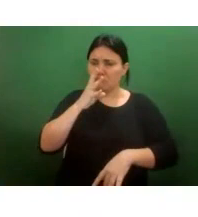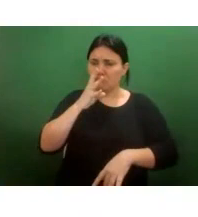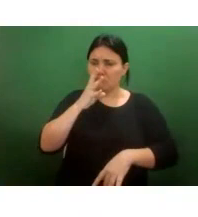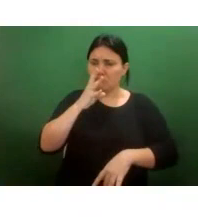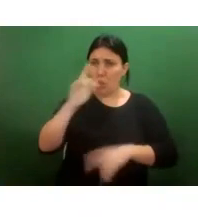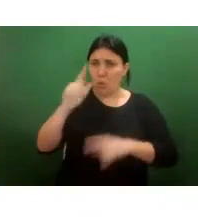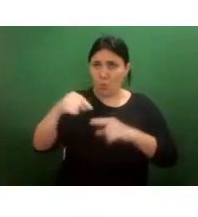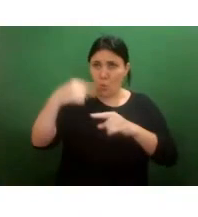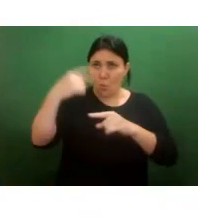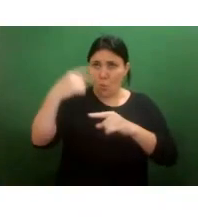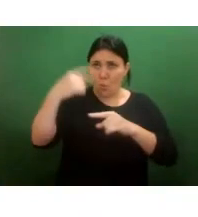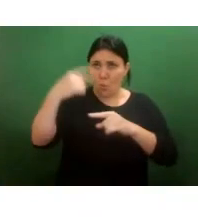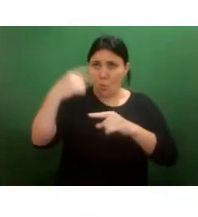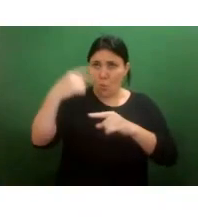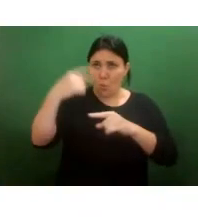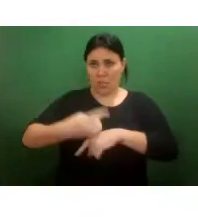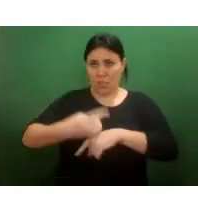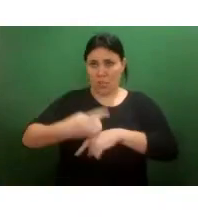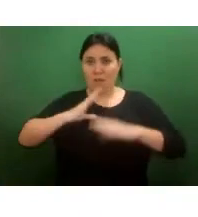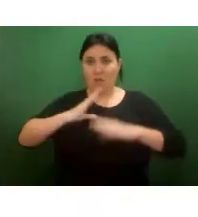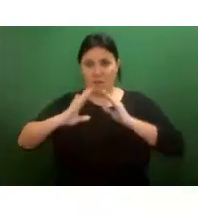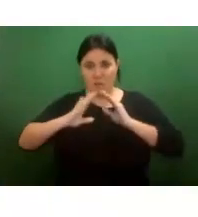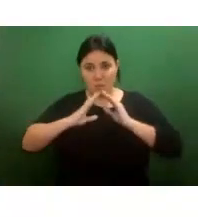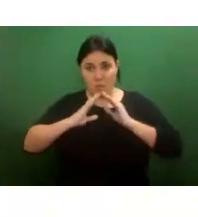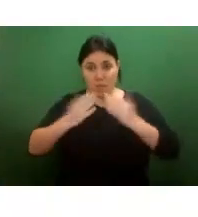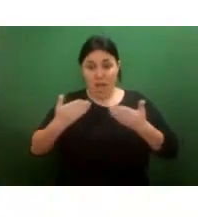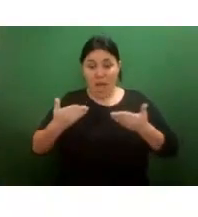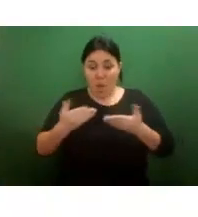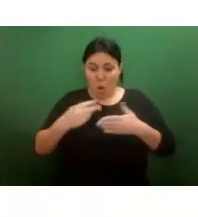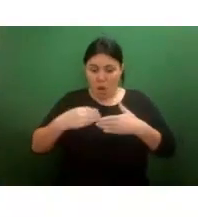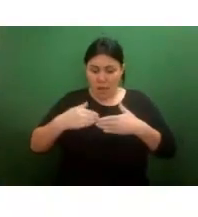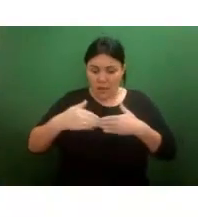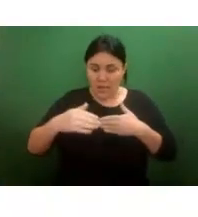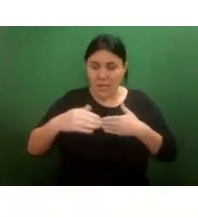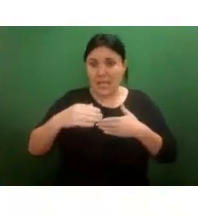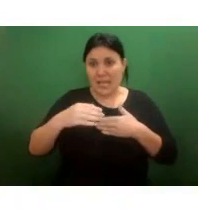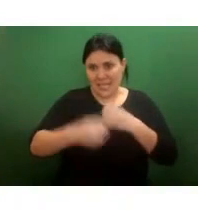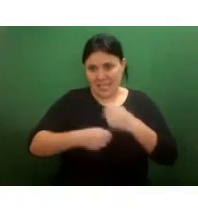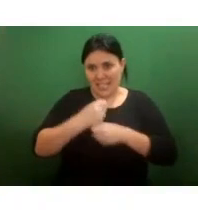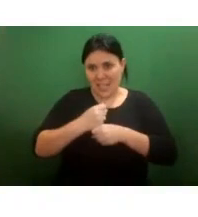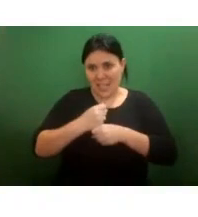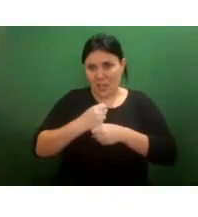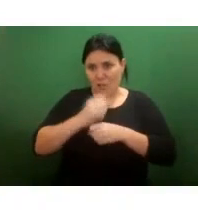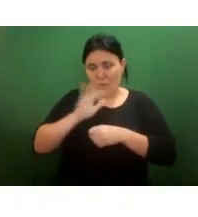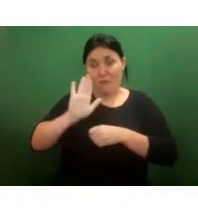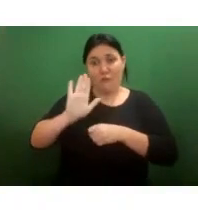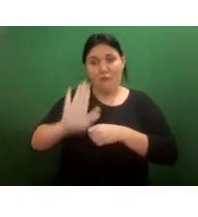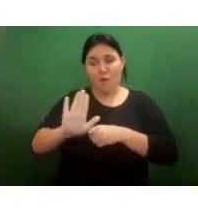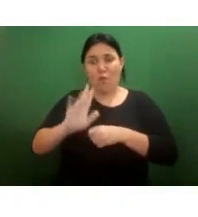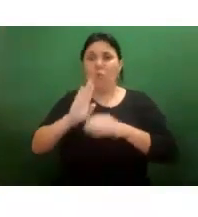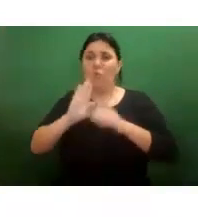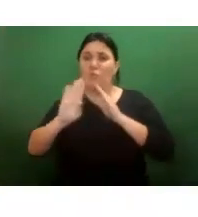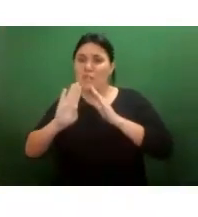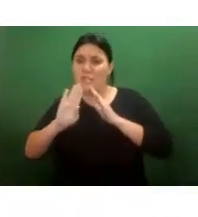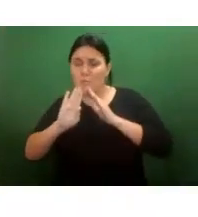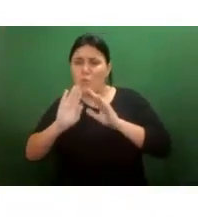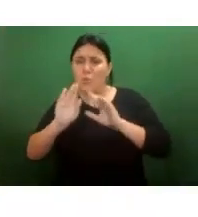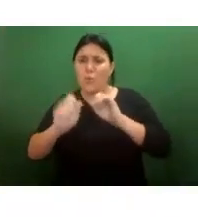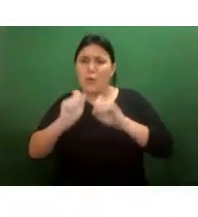Facebook. Esse ano ele ficou direto no Facebook e ia nos dando